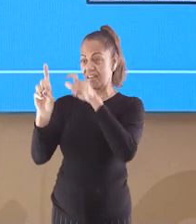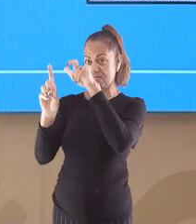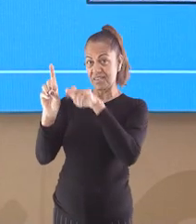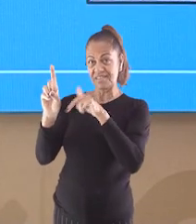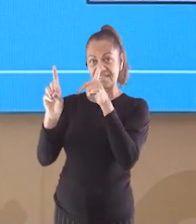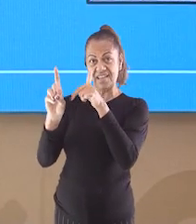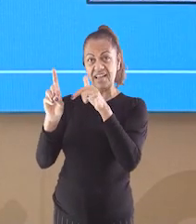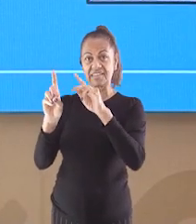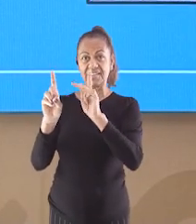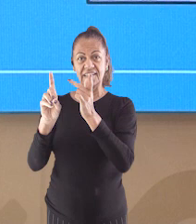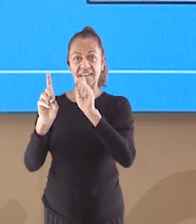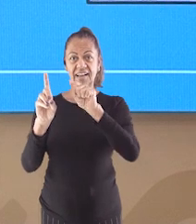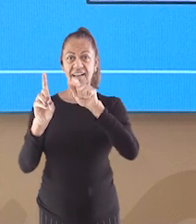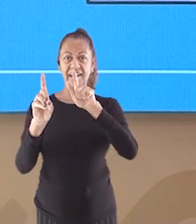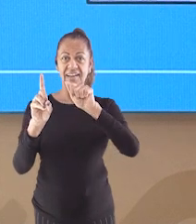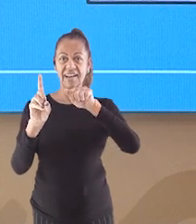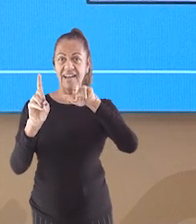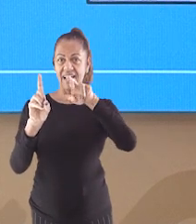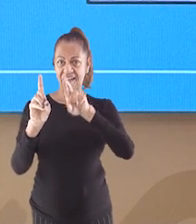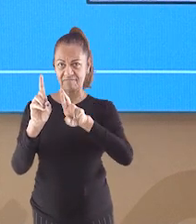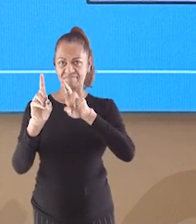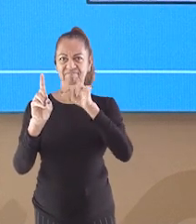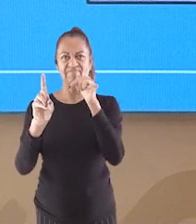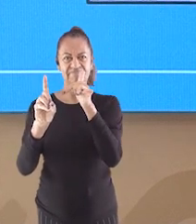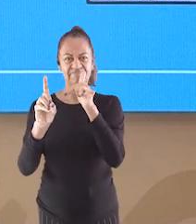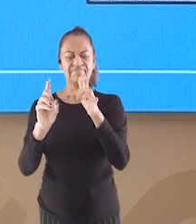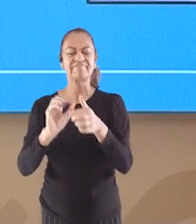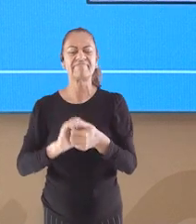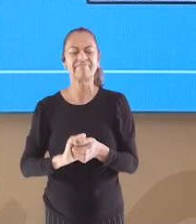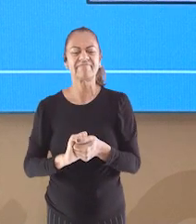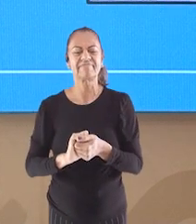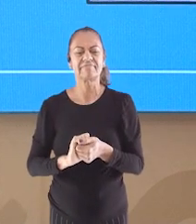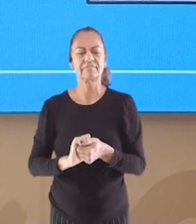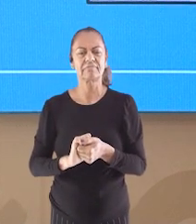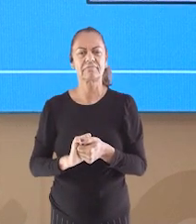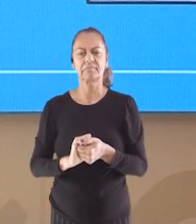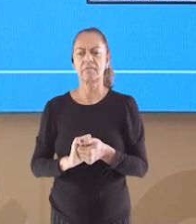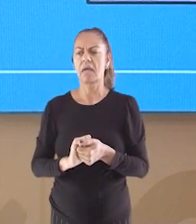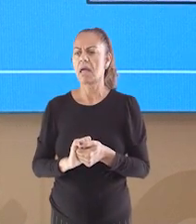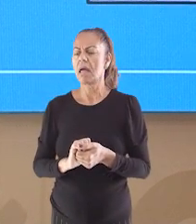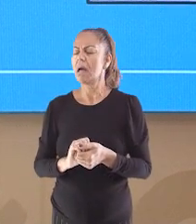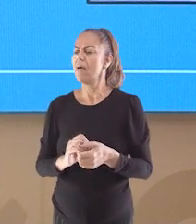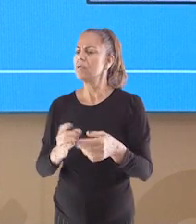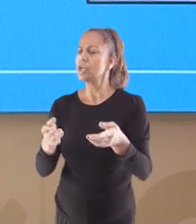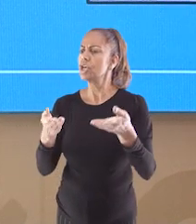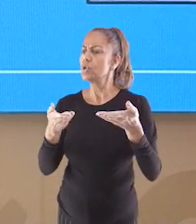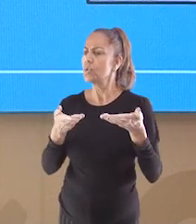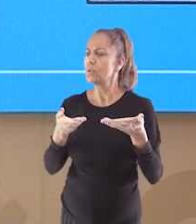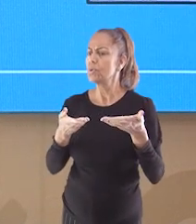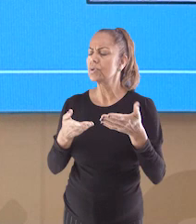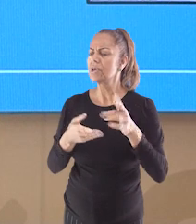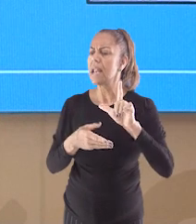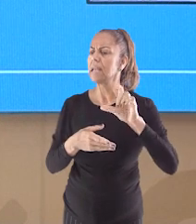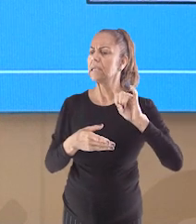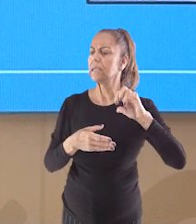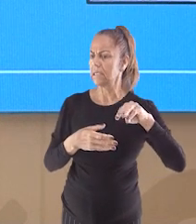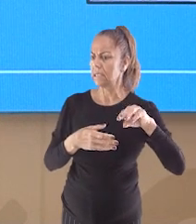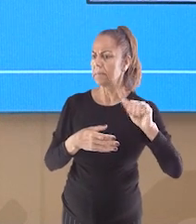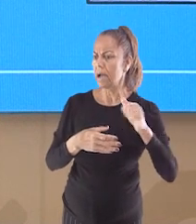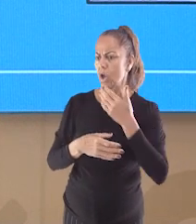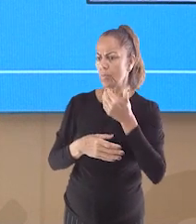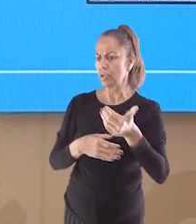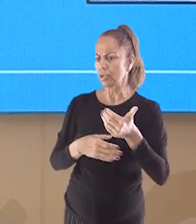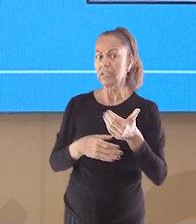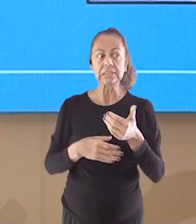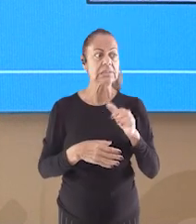Essa aqui é do personagem Agar, o Horrível, do cartunista Dick Brown. Vamos ler. Trouxe uma lima como lhe